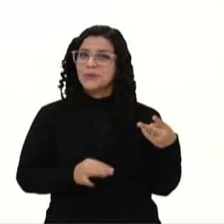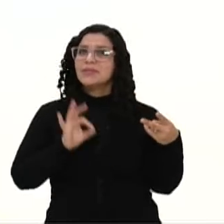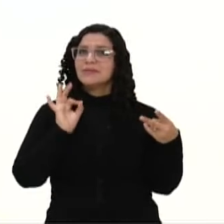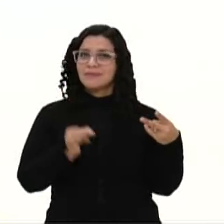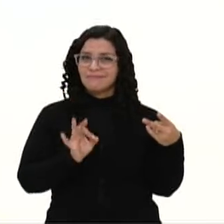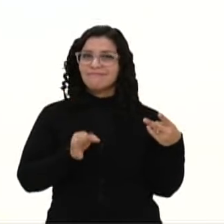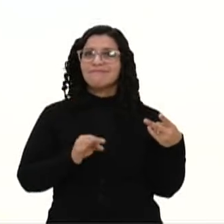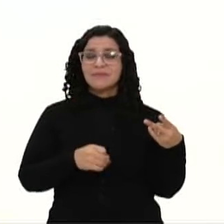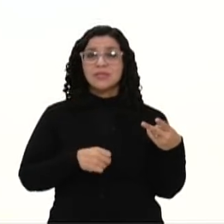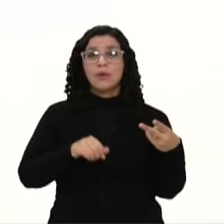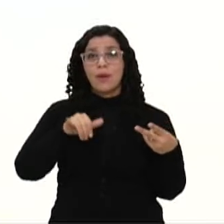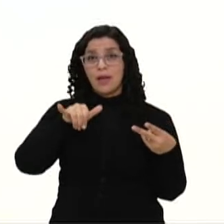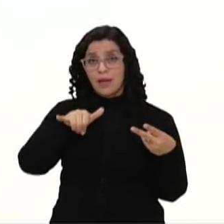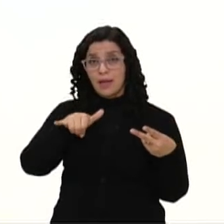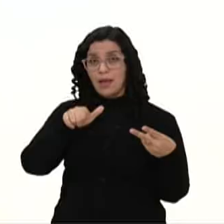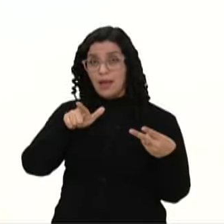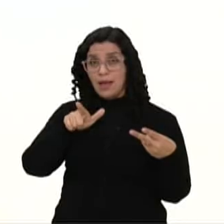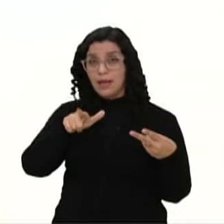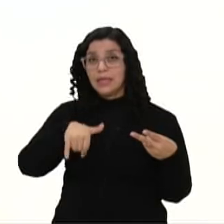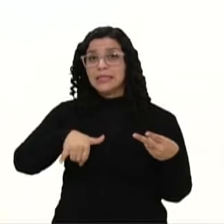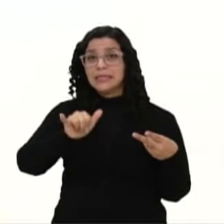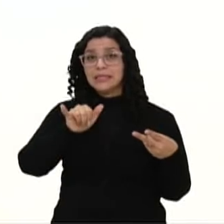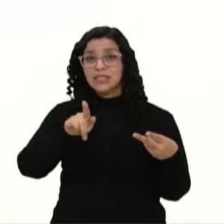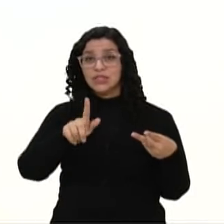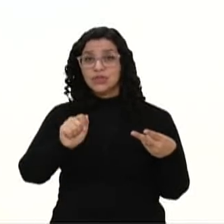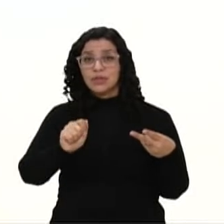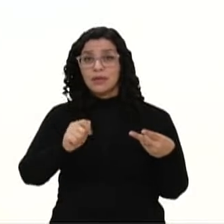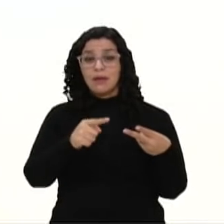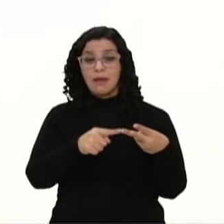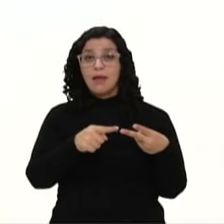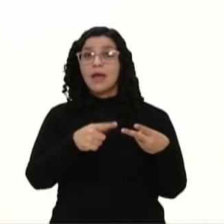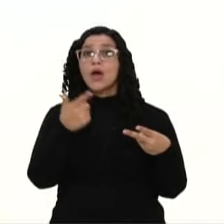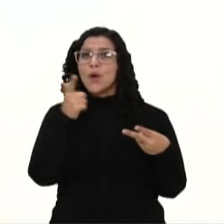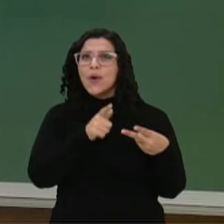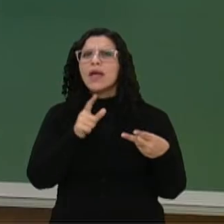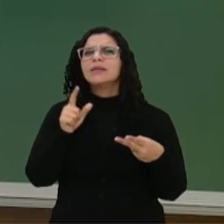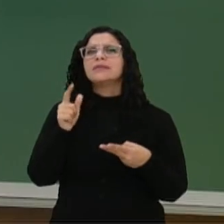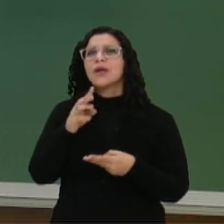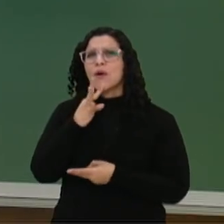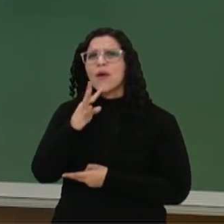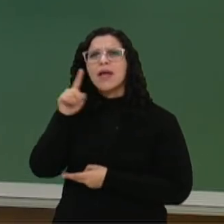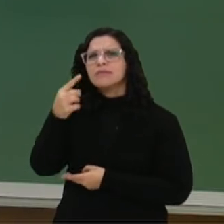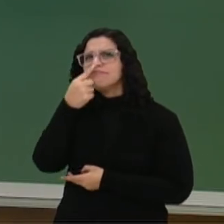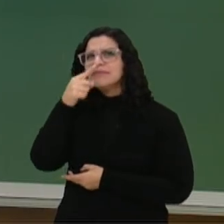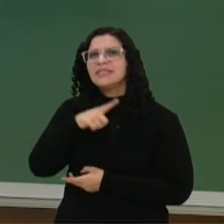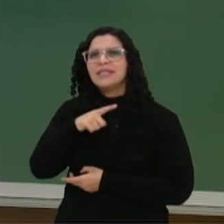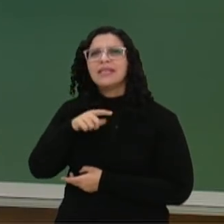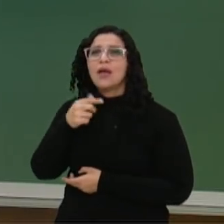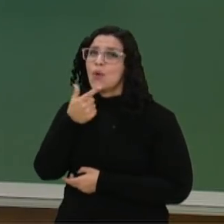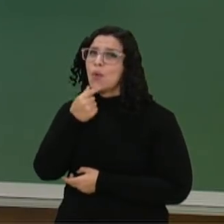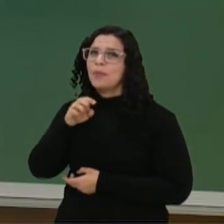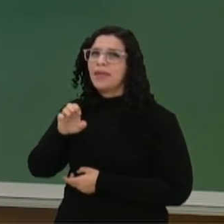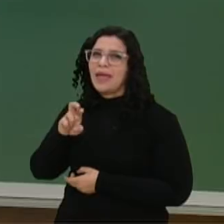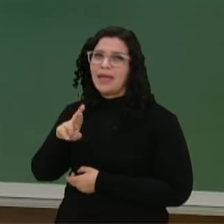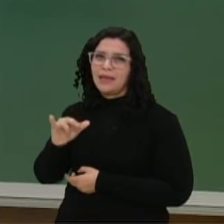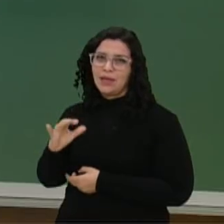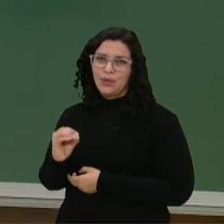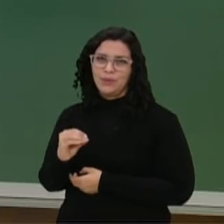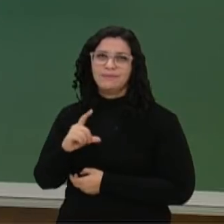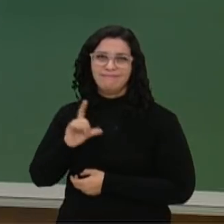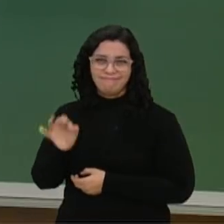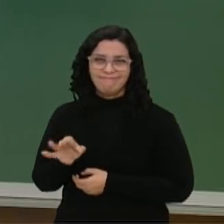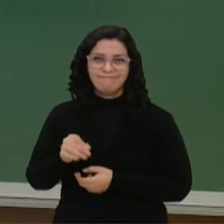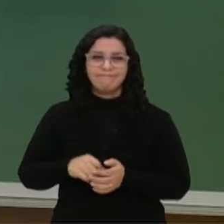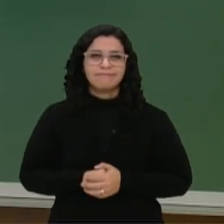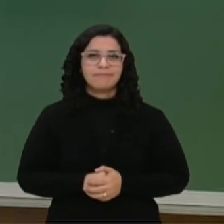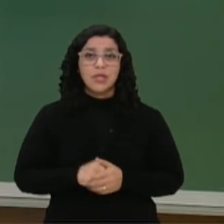isso mesmo. A Lígia Fagundes Telles está escrevendo para alguém conhecido, alguém que é íntimo dela. O outro escritor, Érico